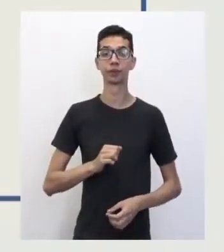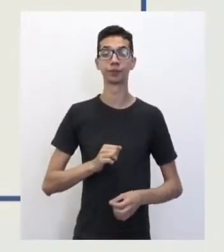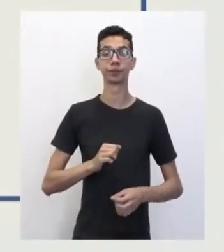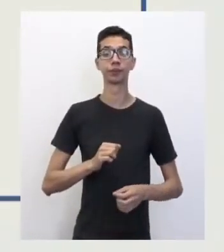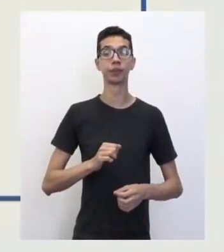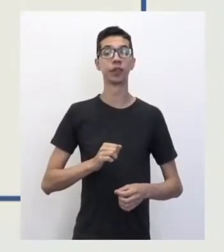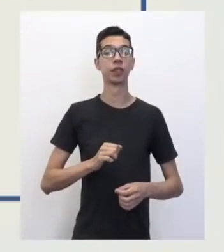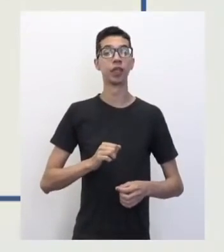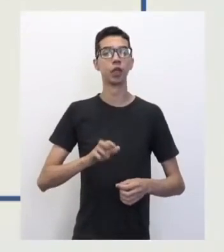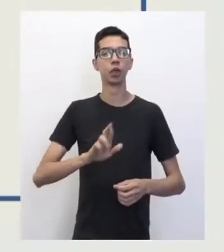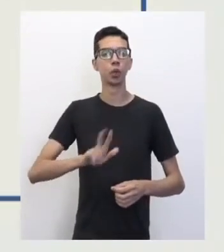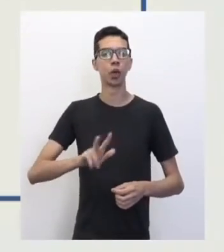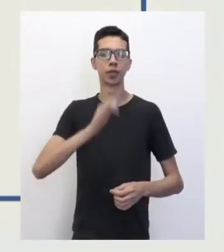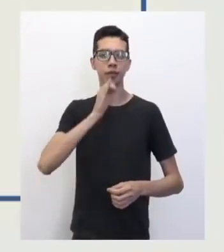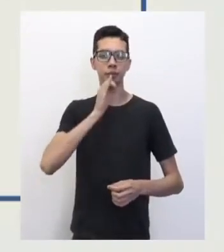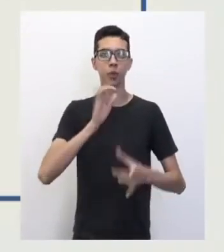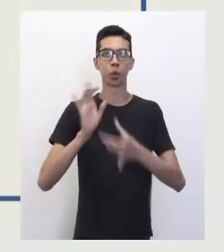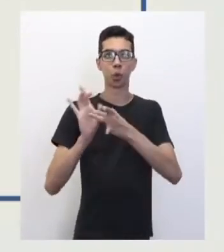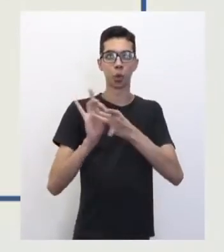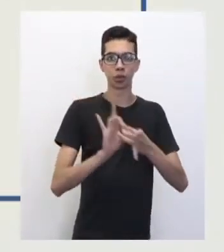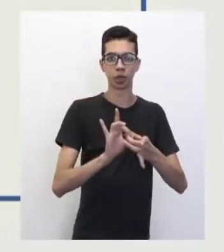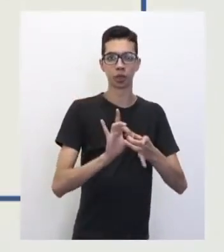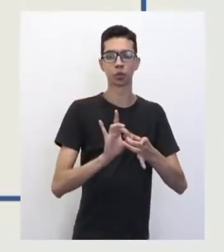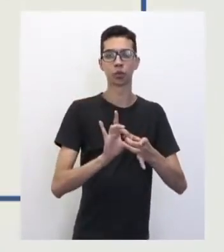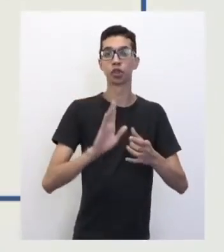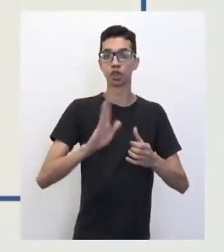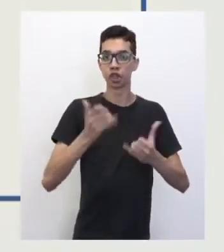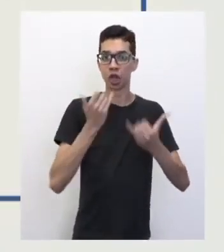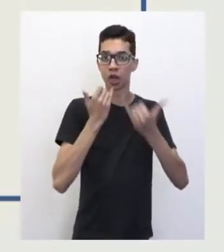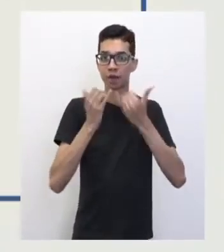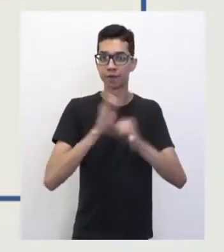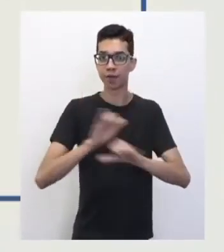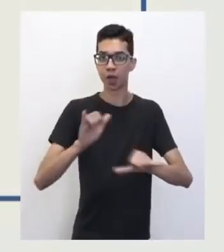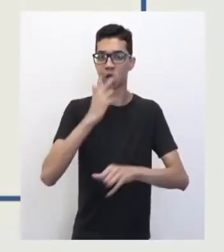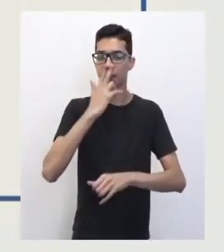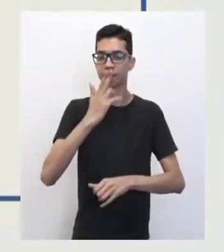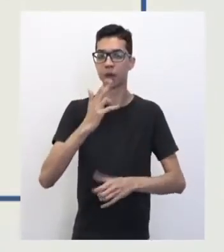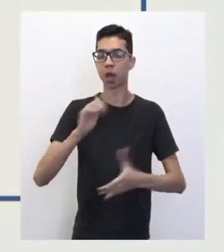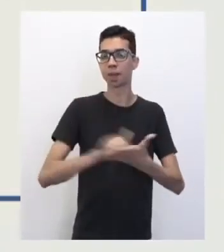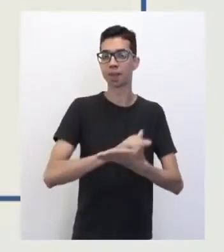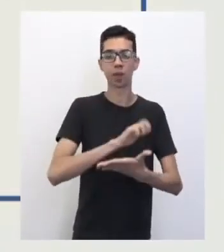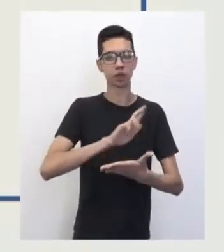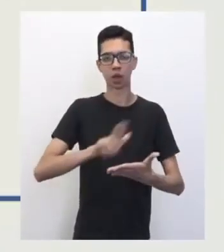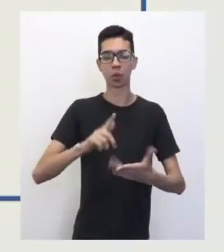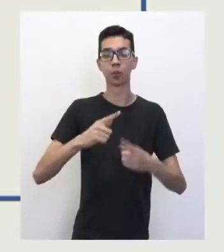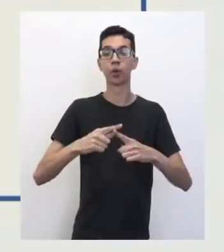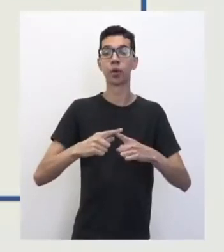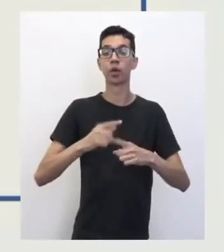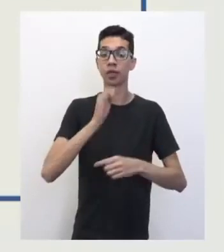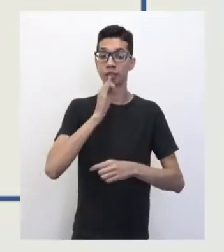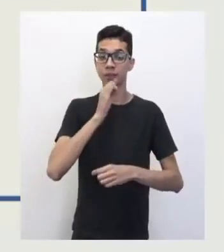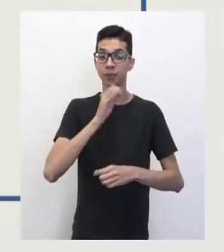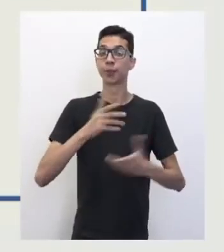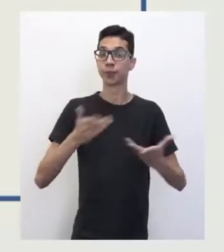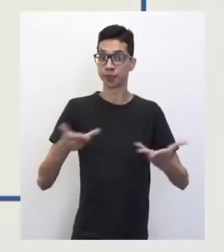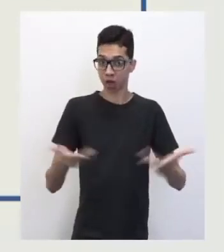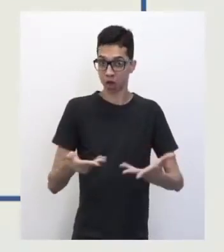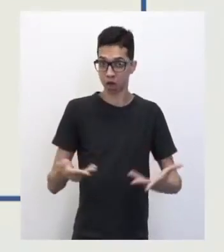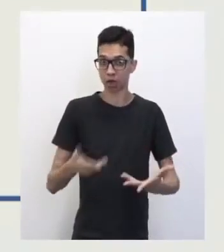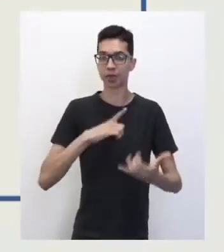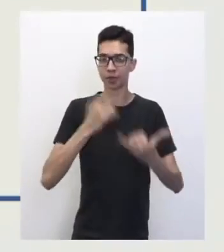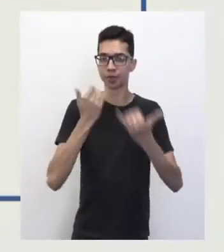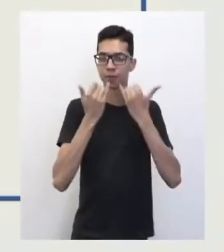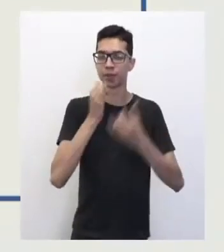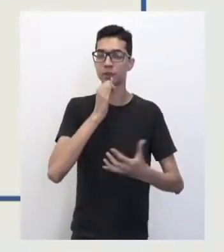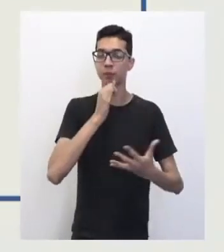não impede que a outra aconteça. Então, vejam, apesar do leque de opções ser muito maior, então eu tenho uma